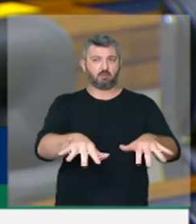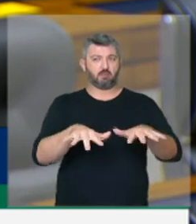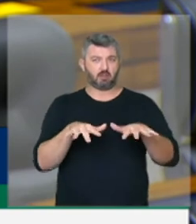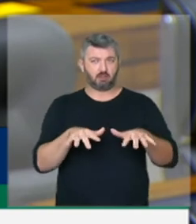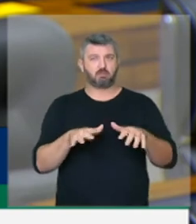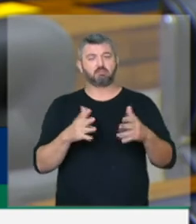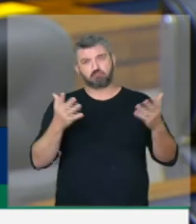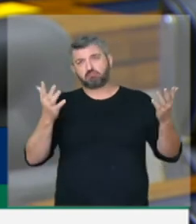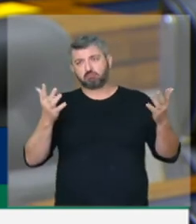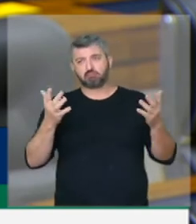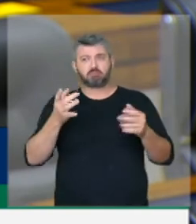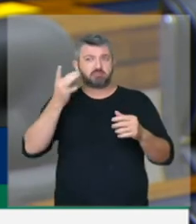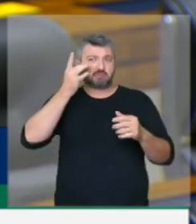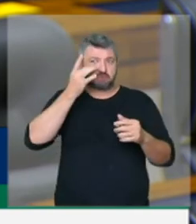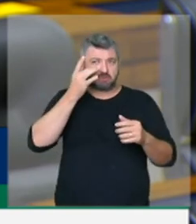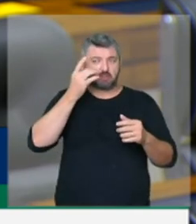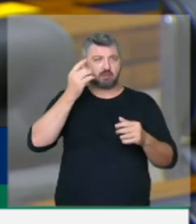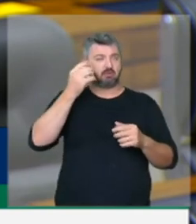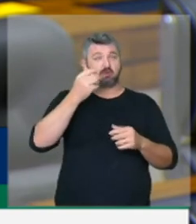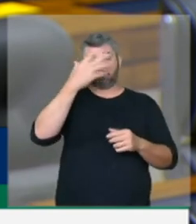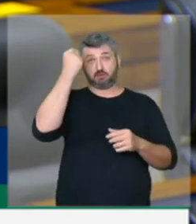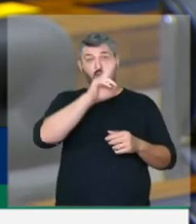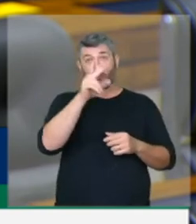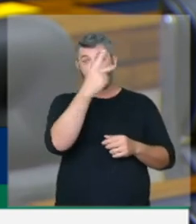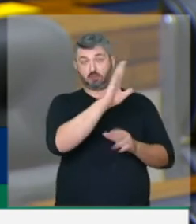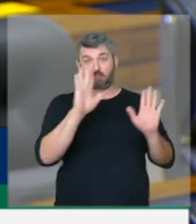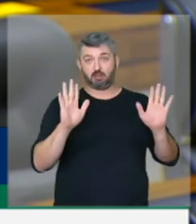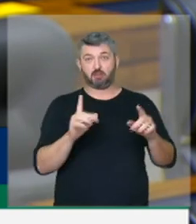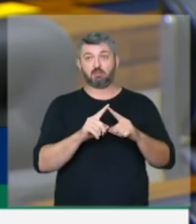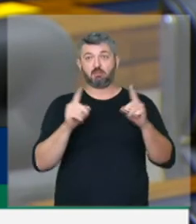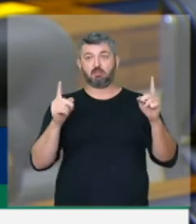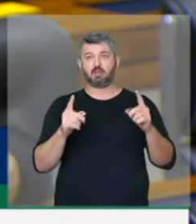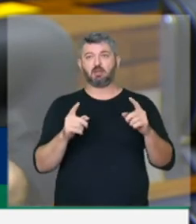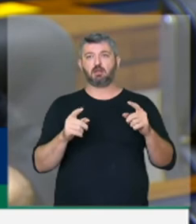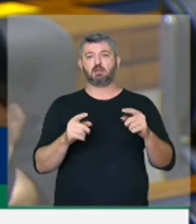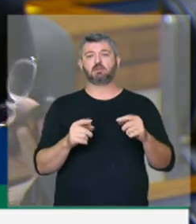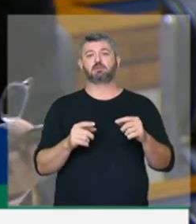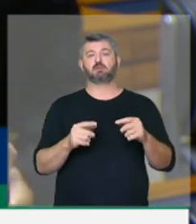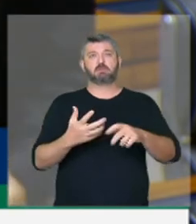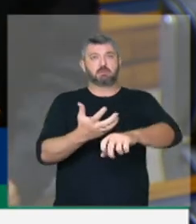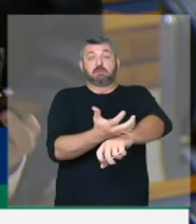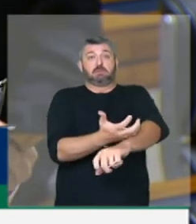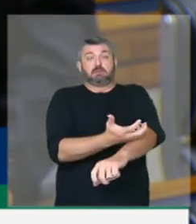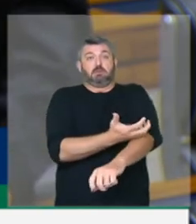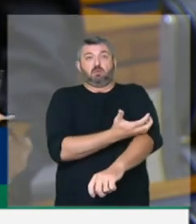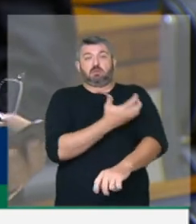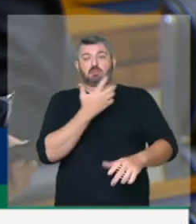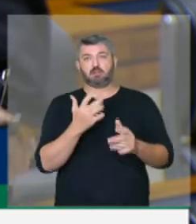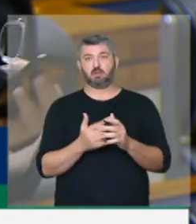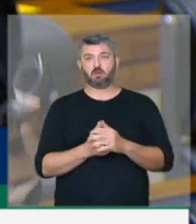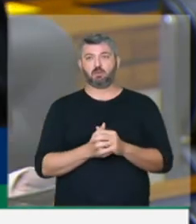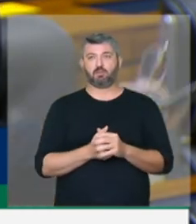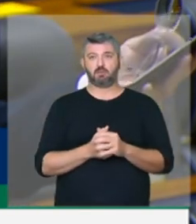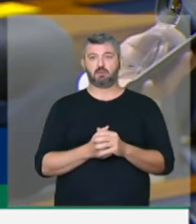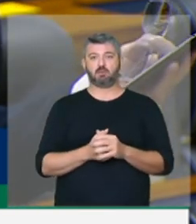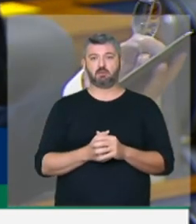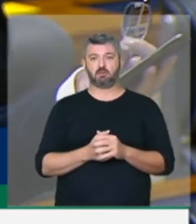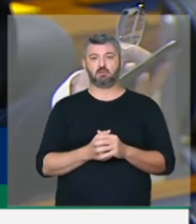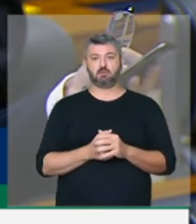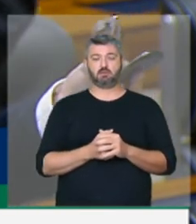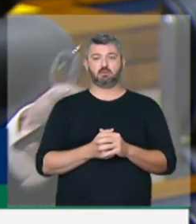até, sinceramente, eu não me lembro nem o nome desse deputado, mas esse tomado por uma emoção, né, quase as